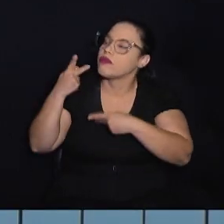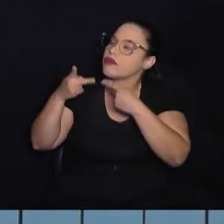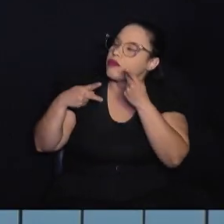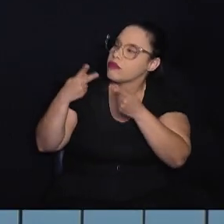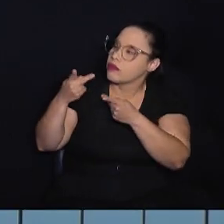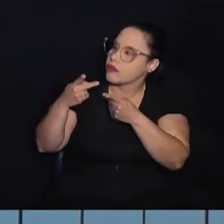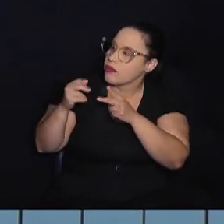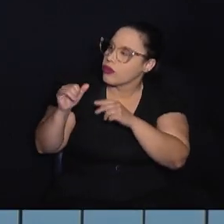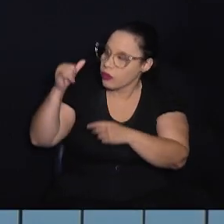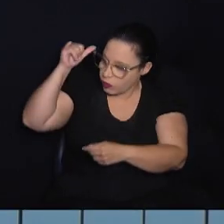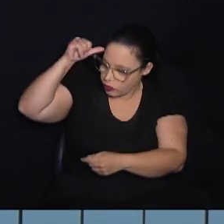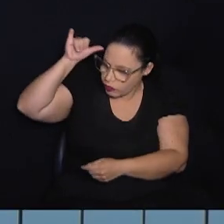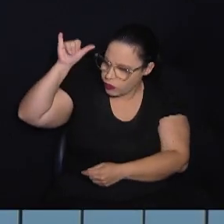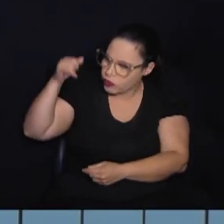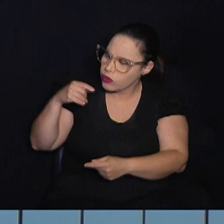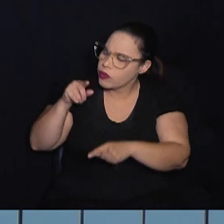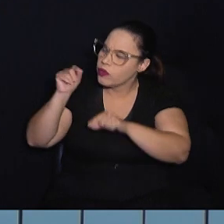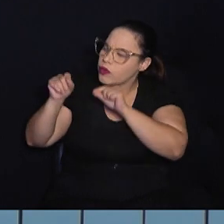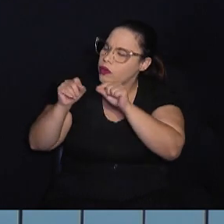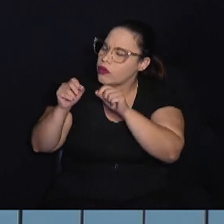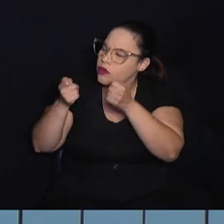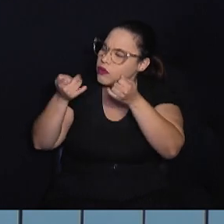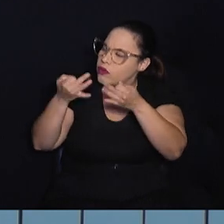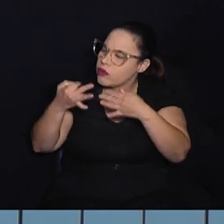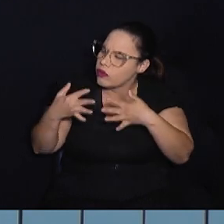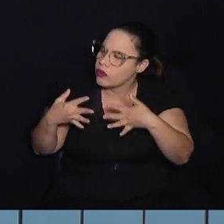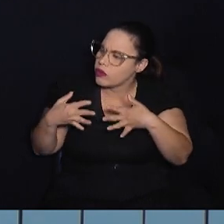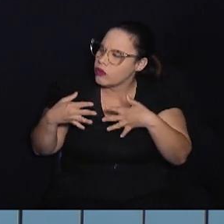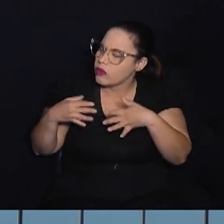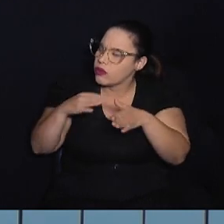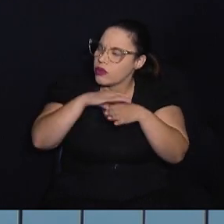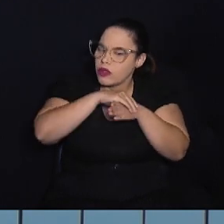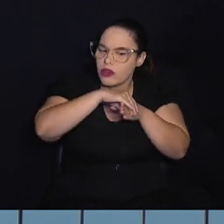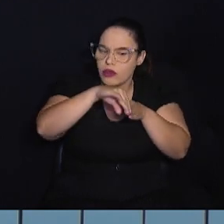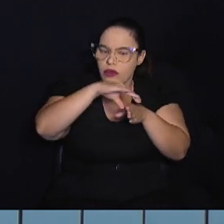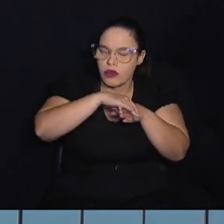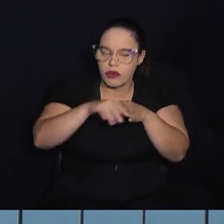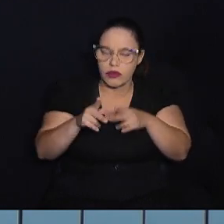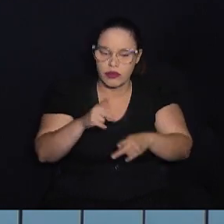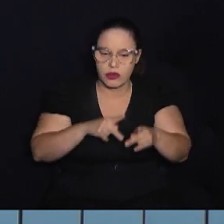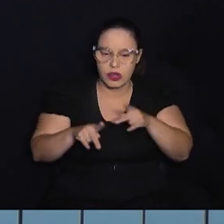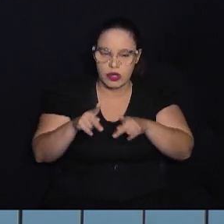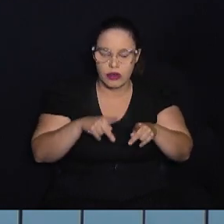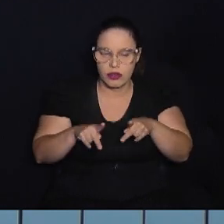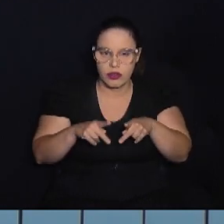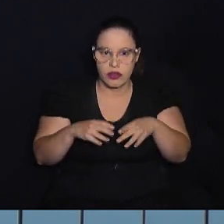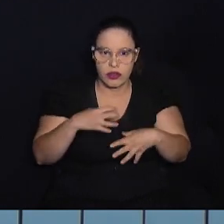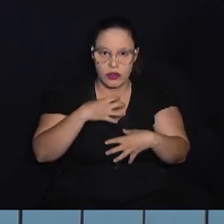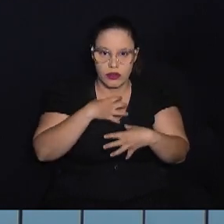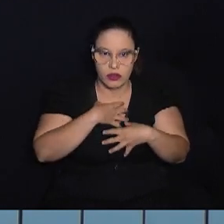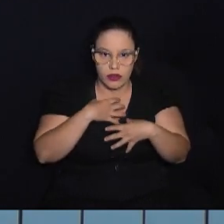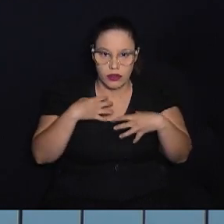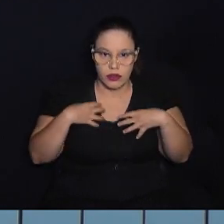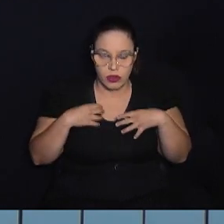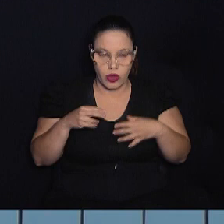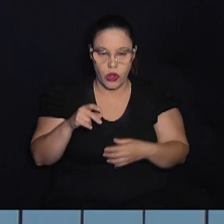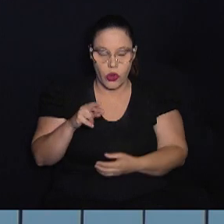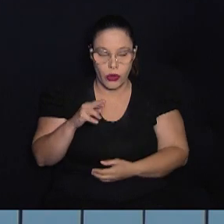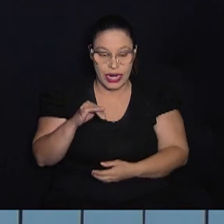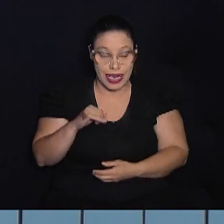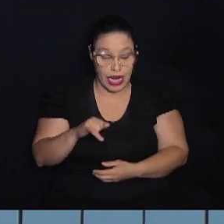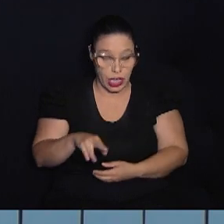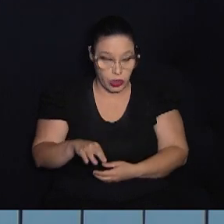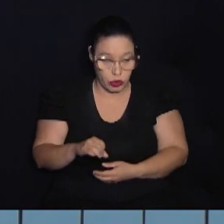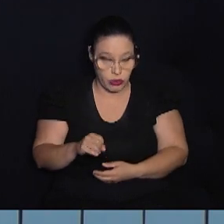essas formas de prevenção, gostaria que o senhor orientasse também a população sobre como manter o sistema urinário